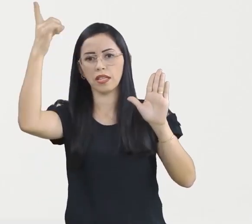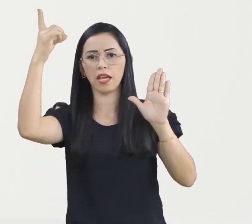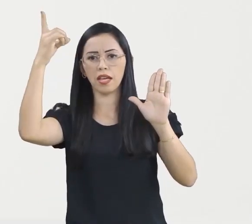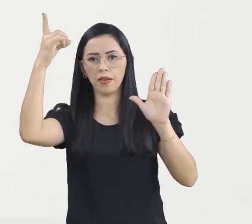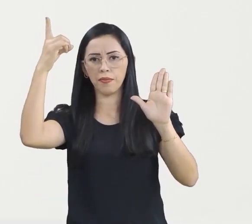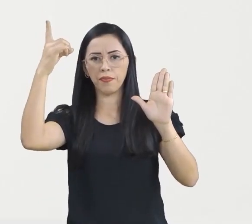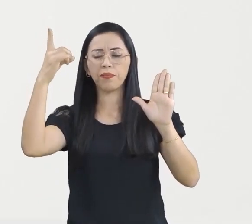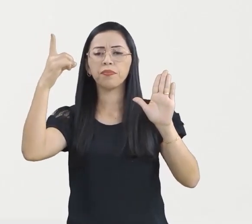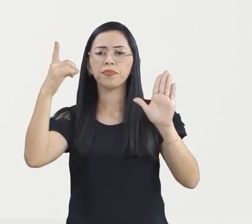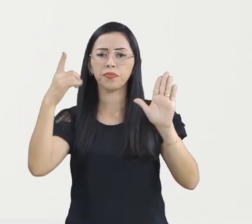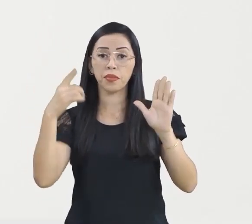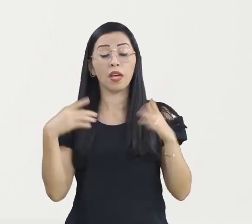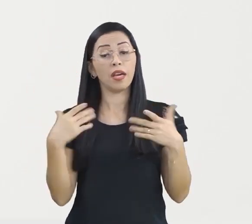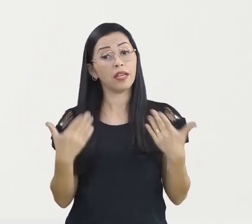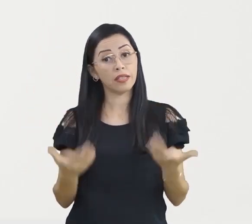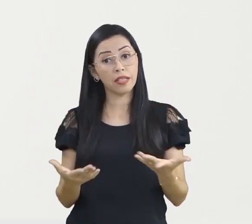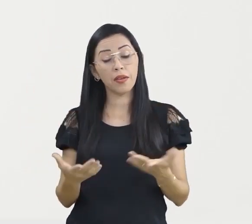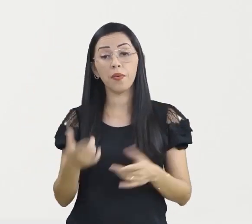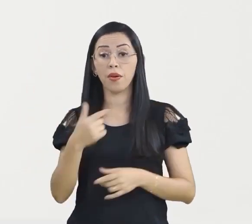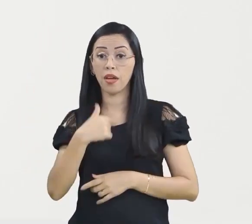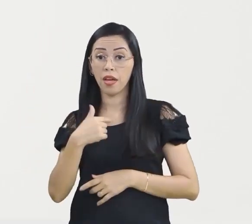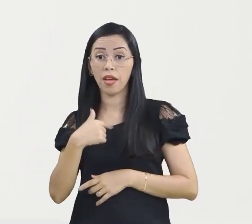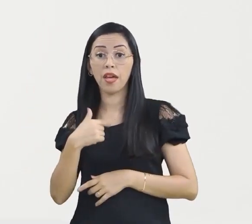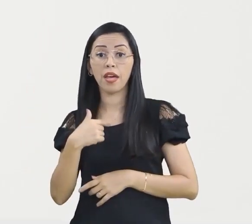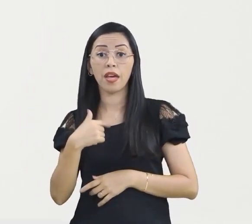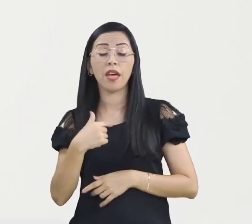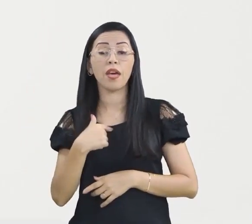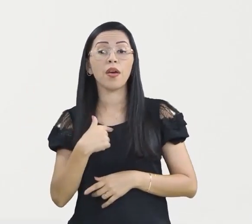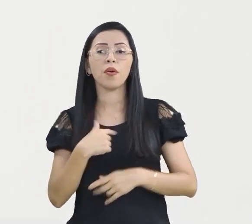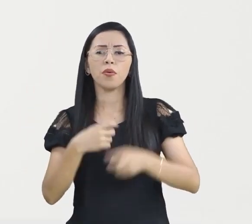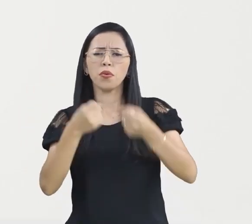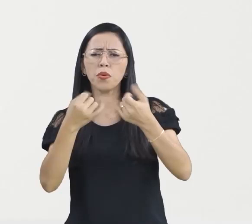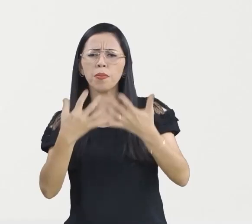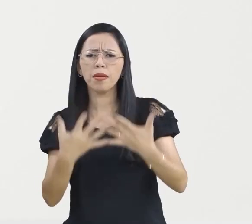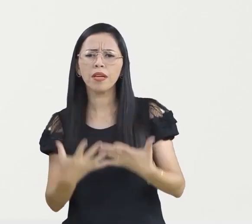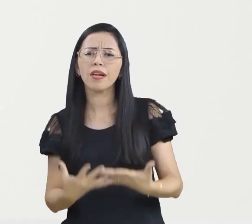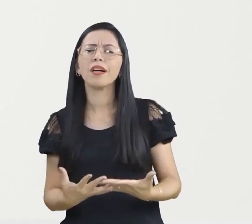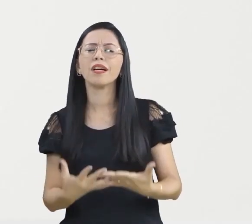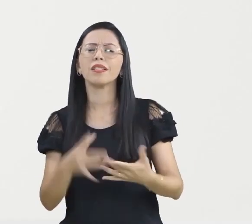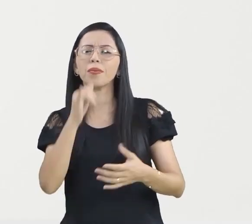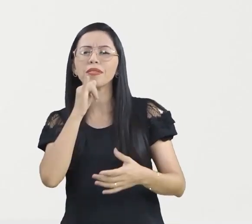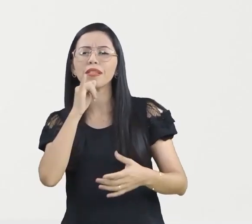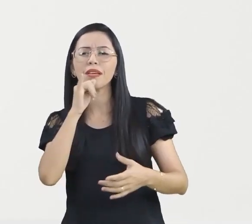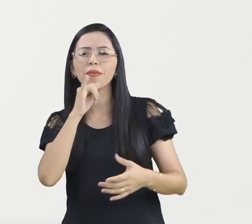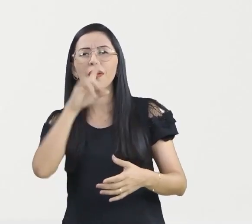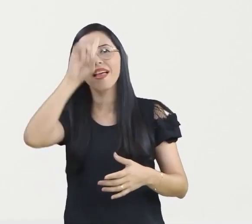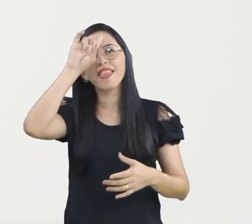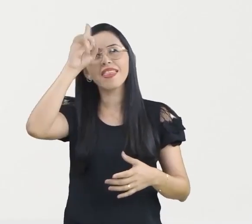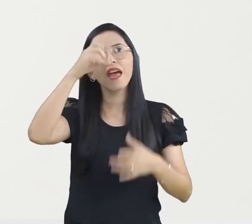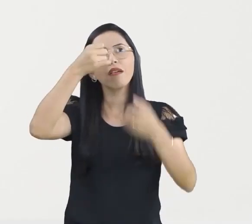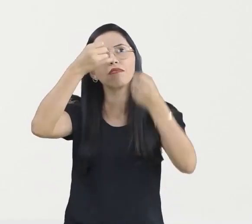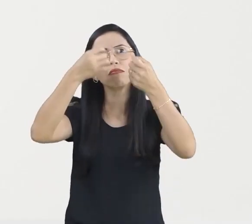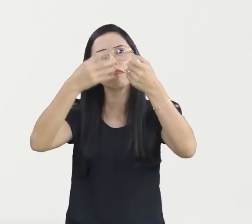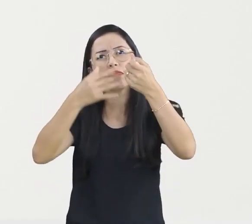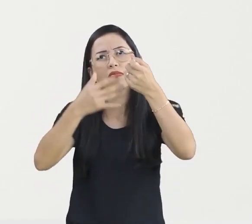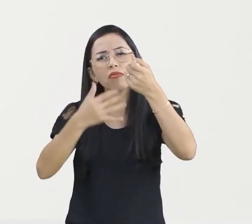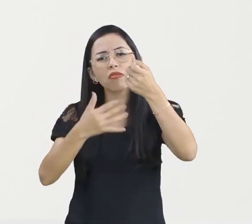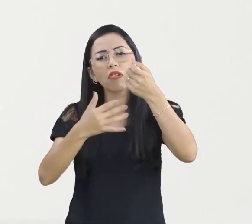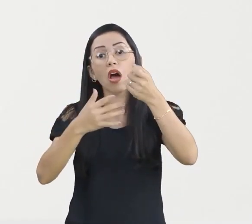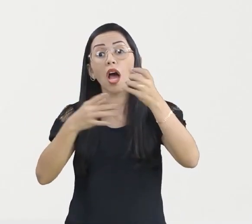vou desenvolver o que eu falei naquela situação, mas aí aqui, ó, o João, o que ele faz aqui,